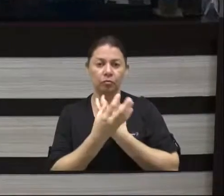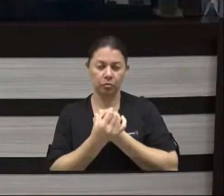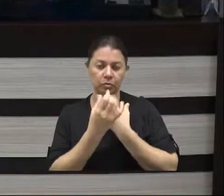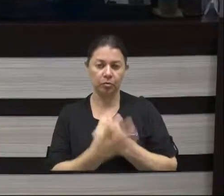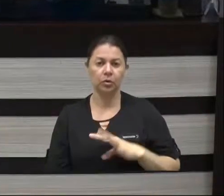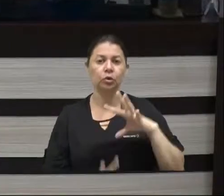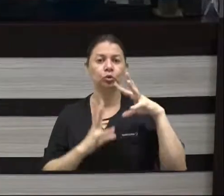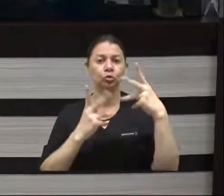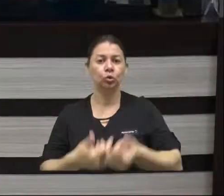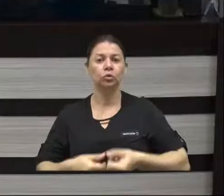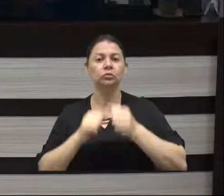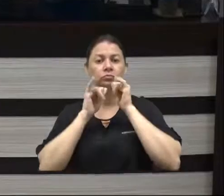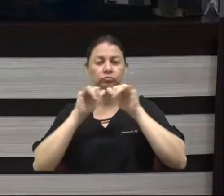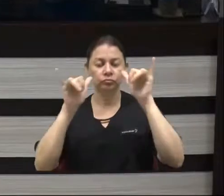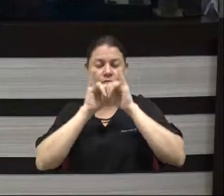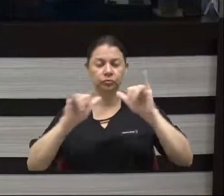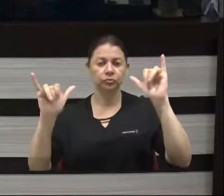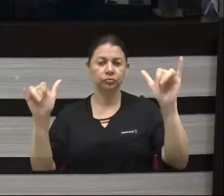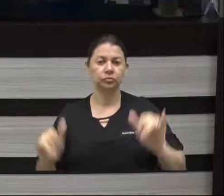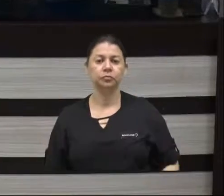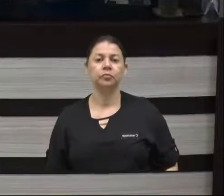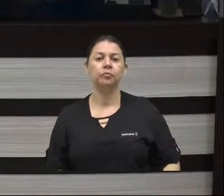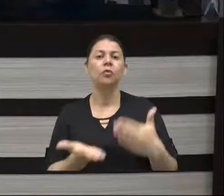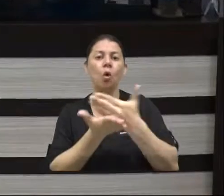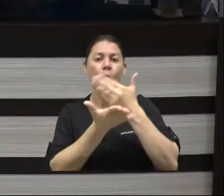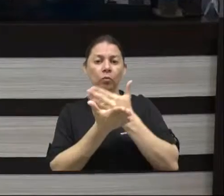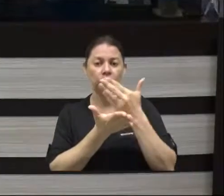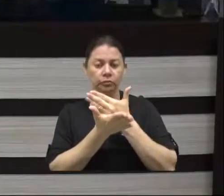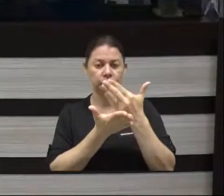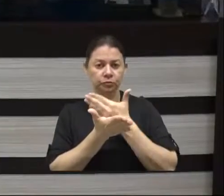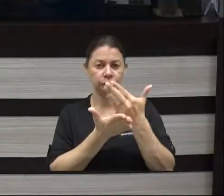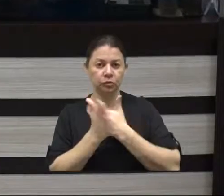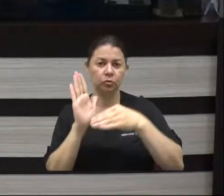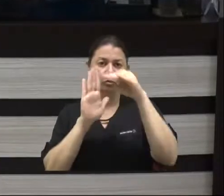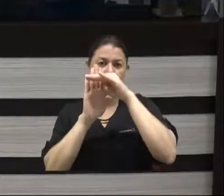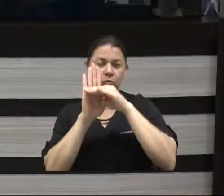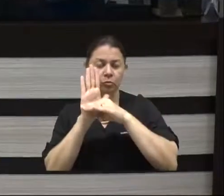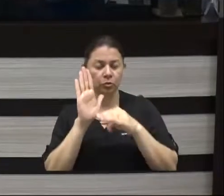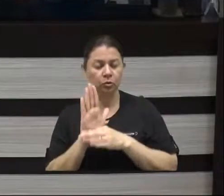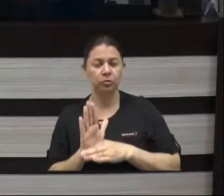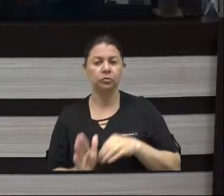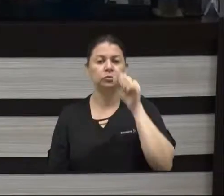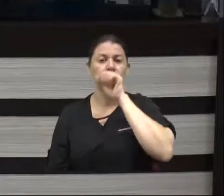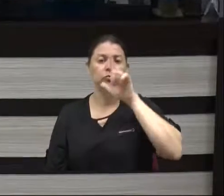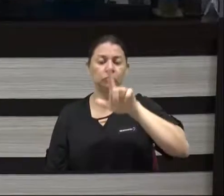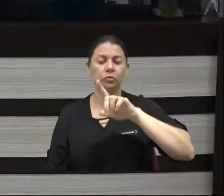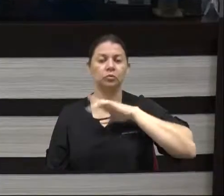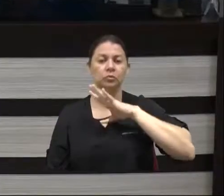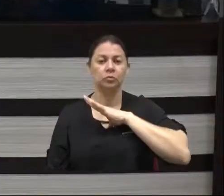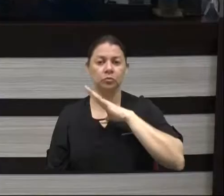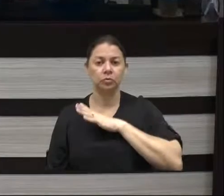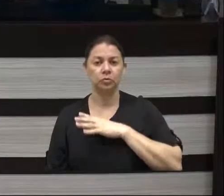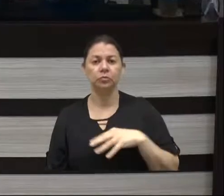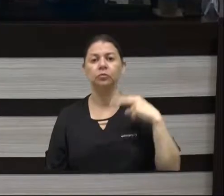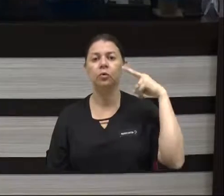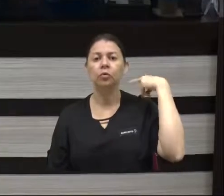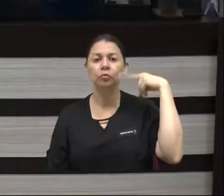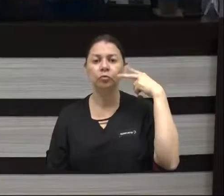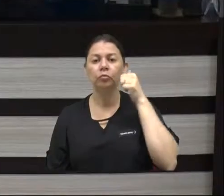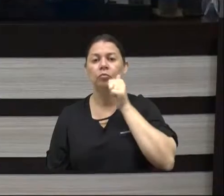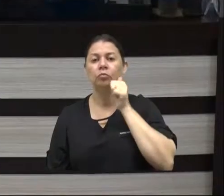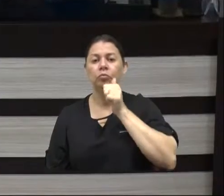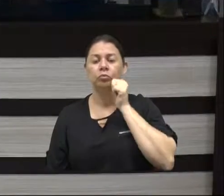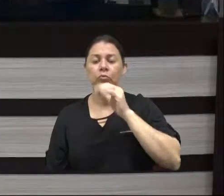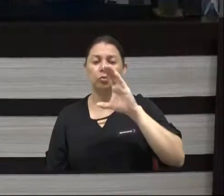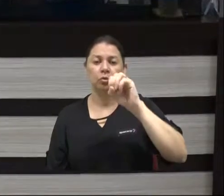as informações referentes à revista divulgada com o programa permanente do município de Limeira, de autoria da vereadora Constância Berbert